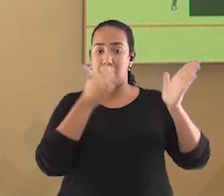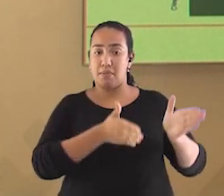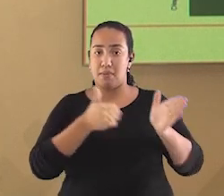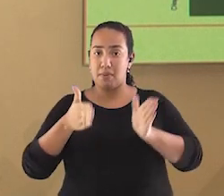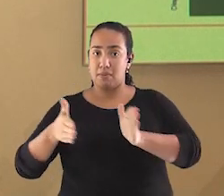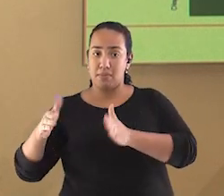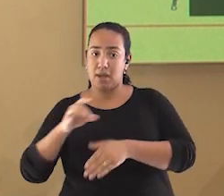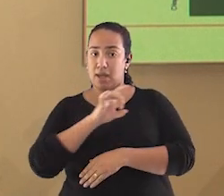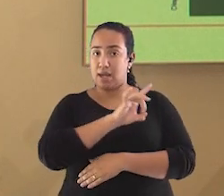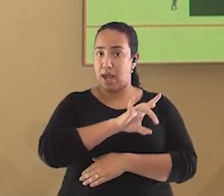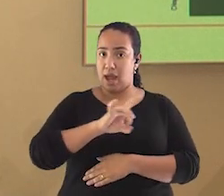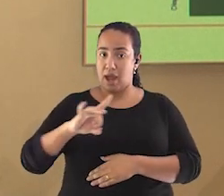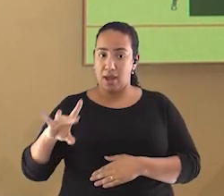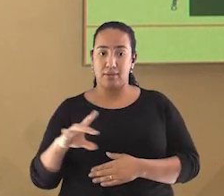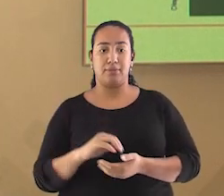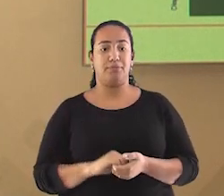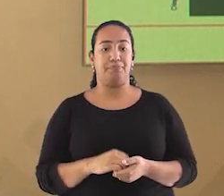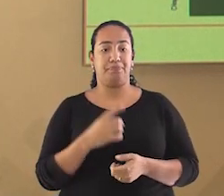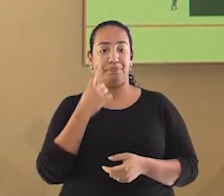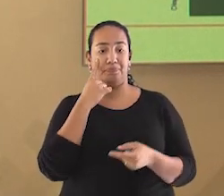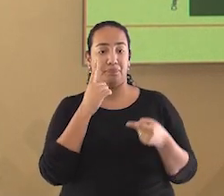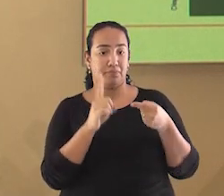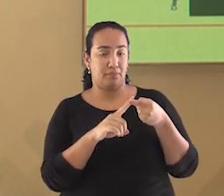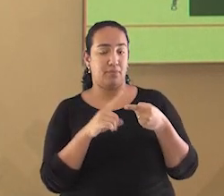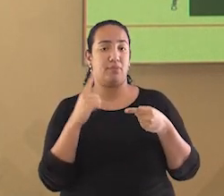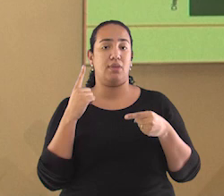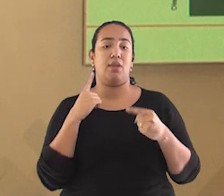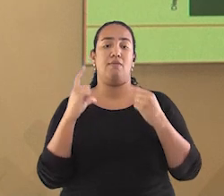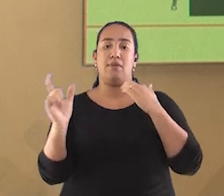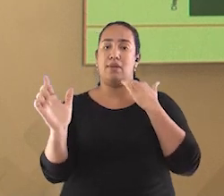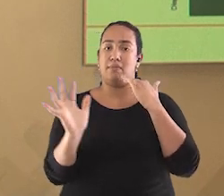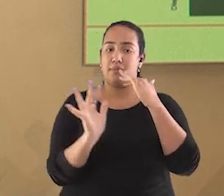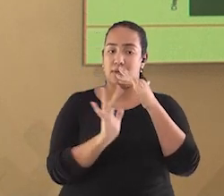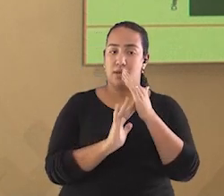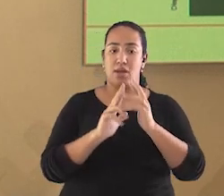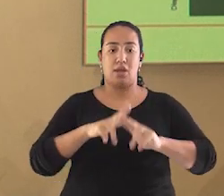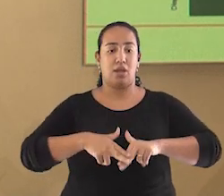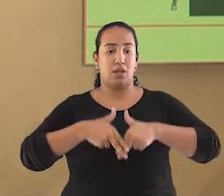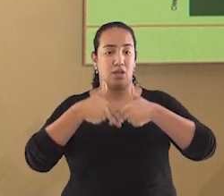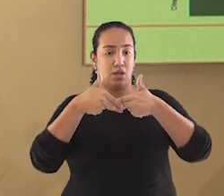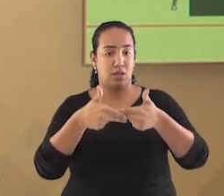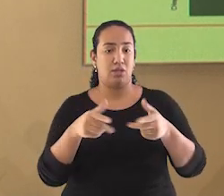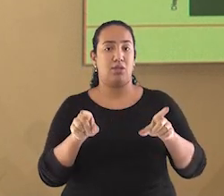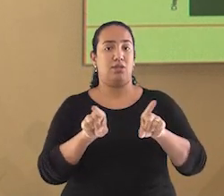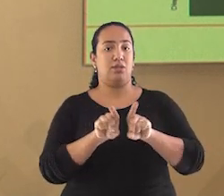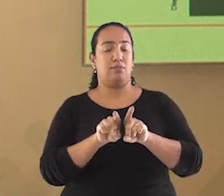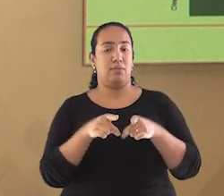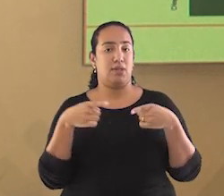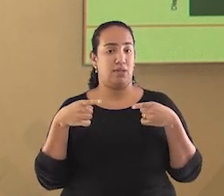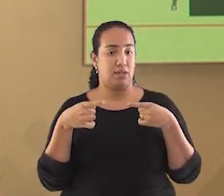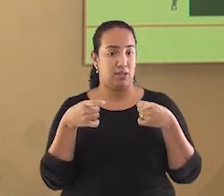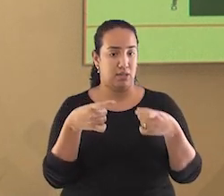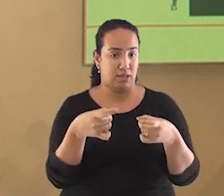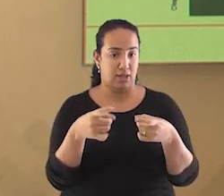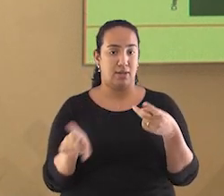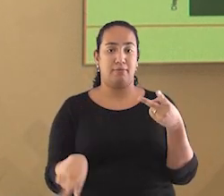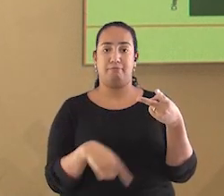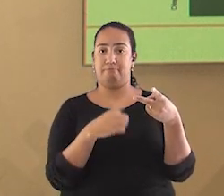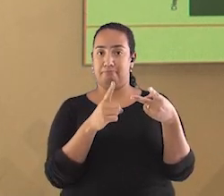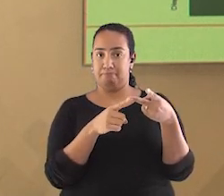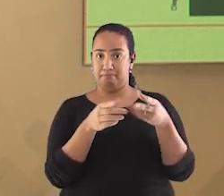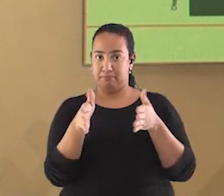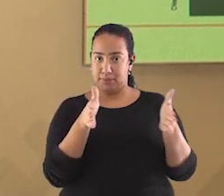O período pré-homérico, ele passou pelas migrações, etnias e as guerras dóricas. O